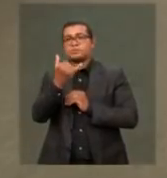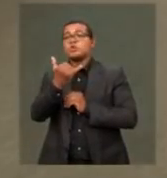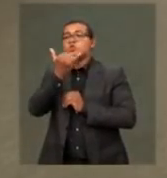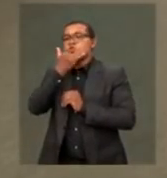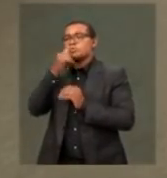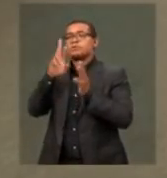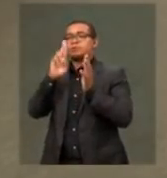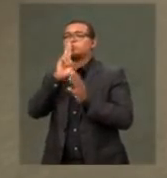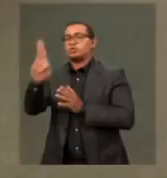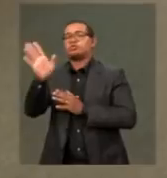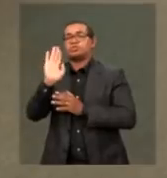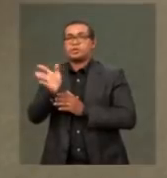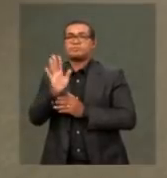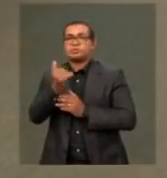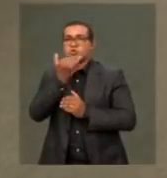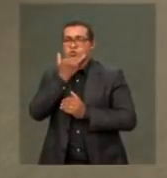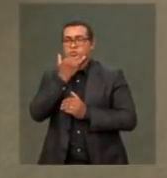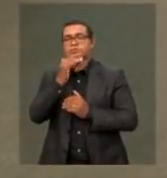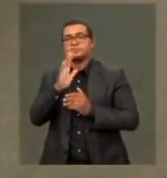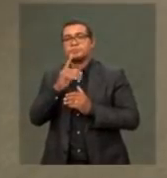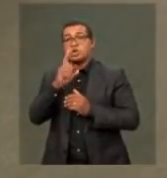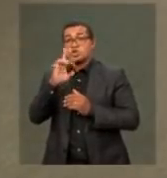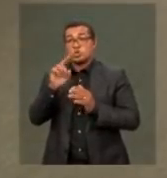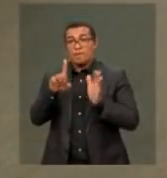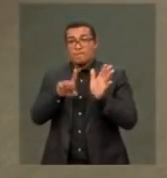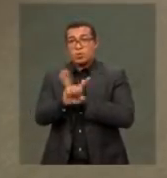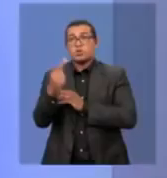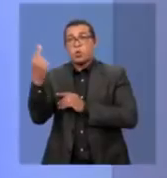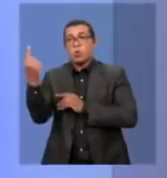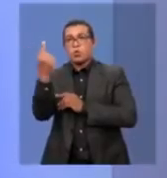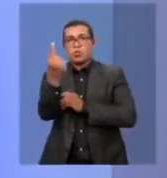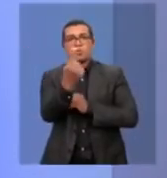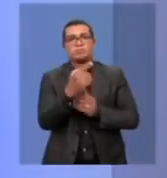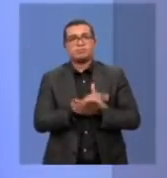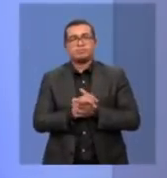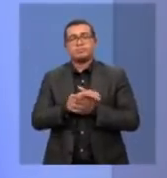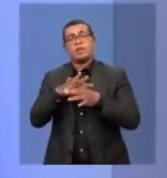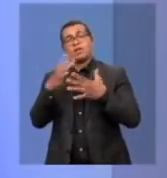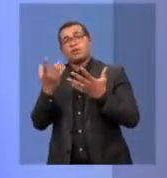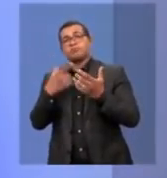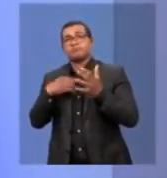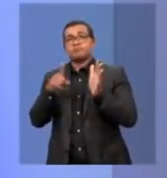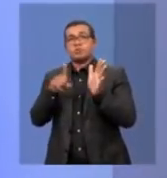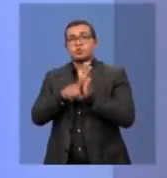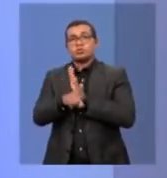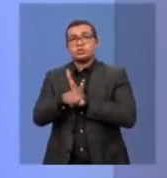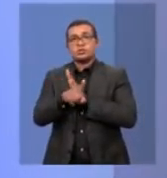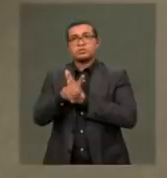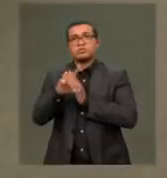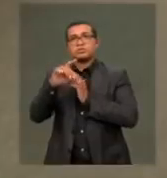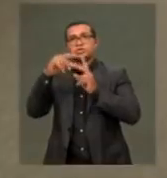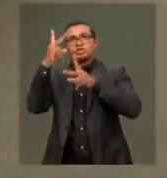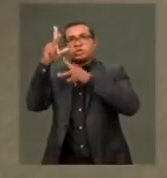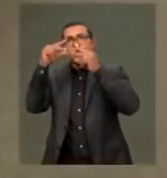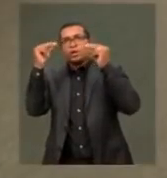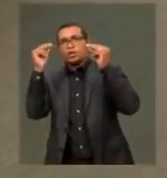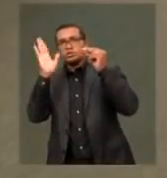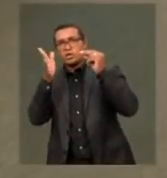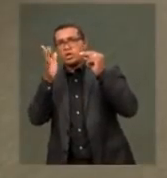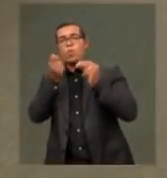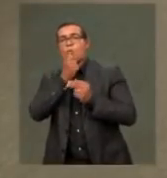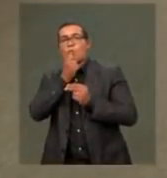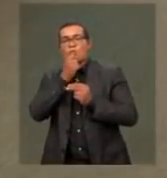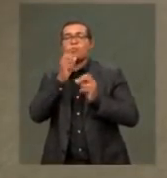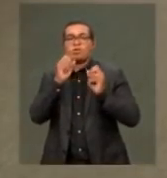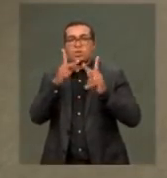negócio é só uma uma pergunta para cada candidato desse bom então vou perguntar jaqueline também já respondeu jaqueline pode responder uma